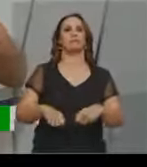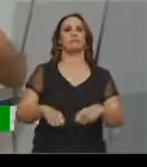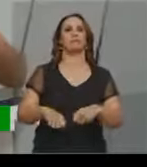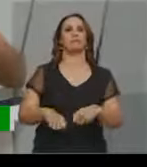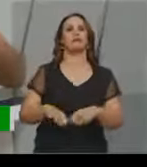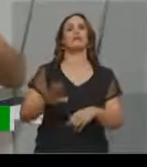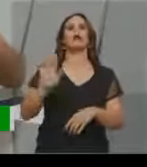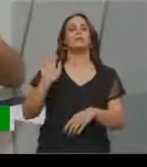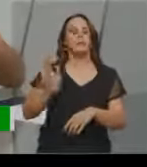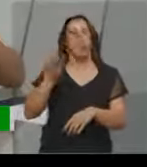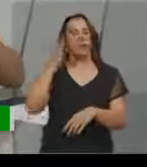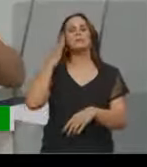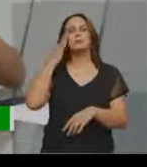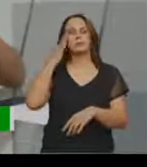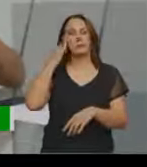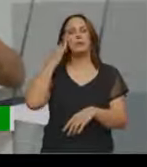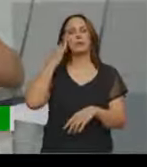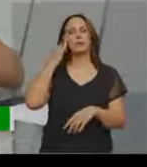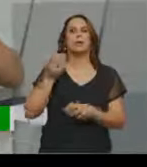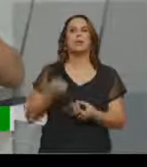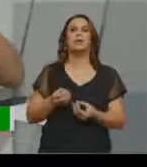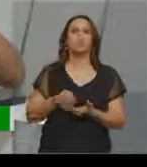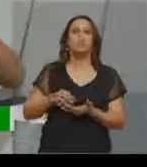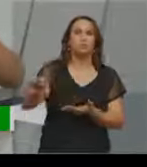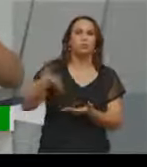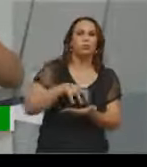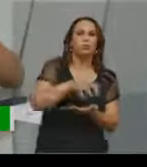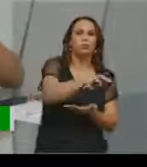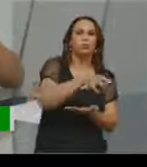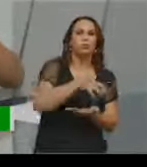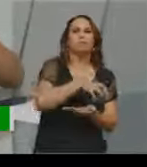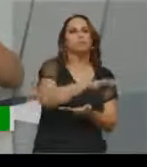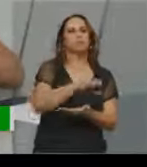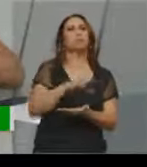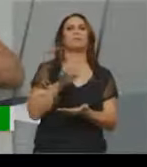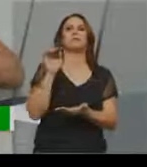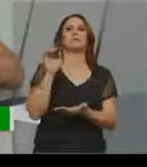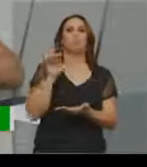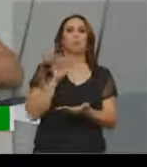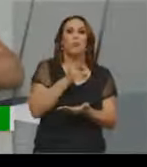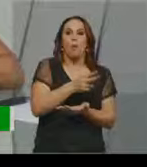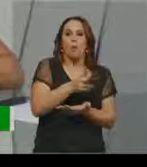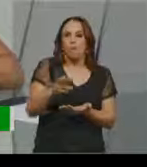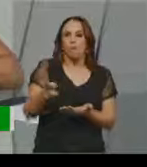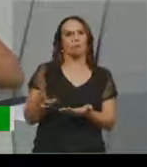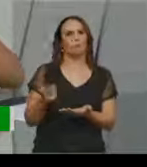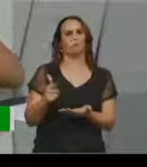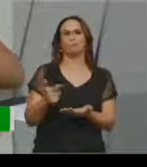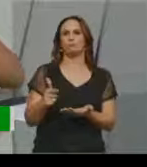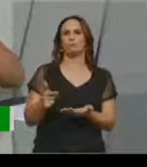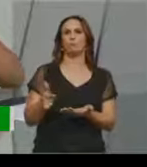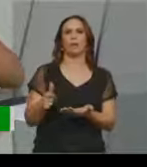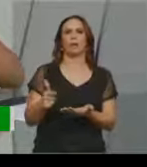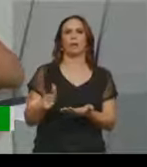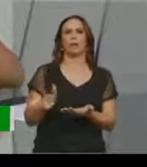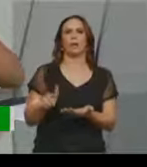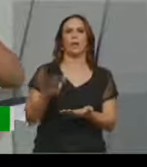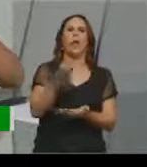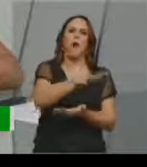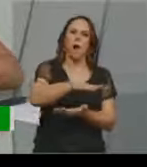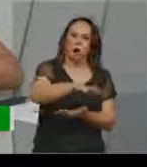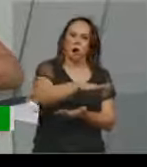distribuída de forma igualitária, nós sabemos disso, né? Sabemos das situações de fome que existem em todo o nosso planeta, mas nós temos sim